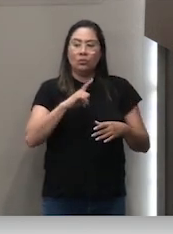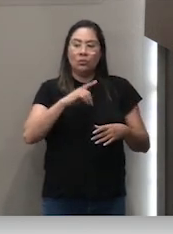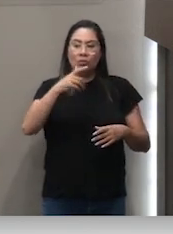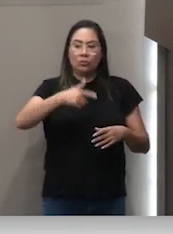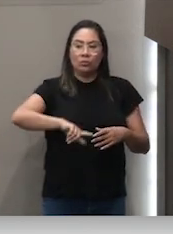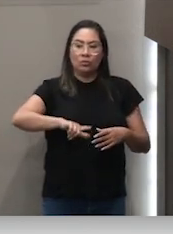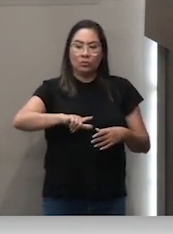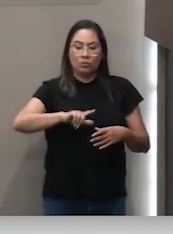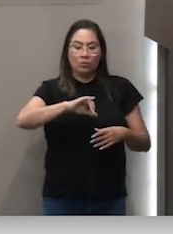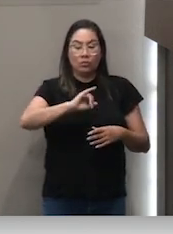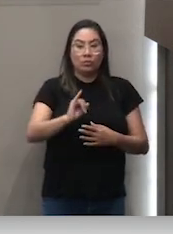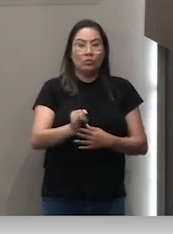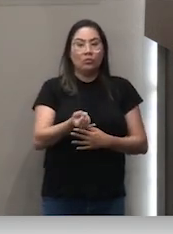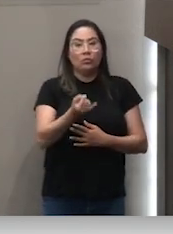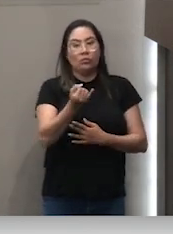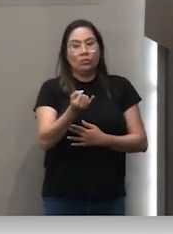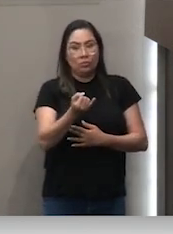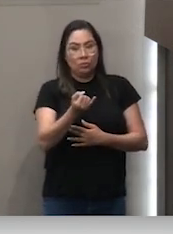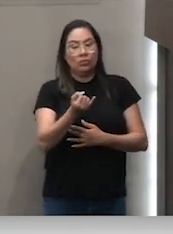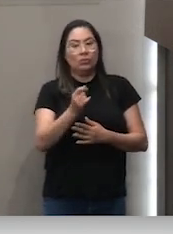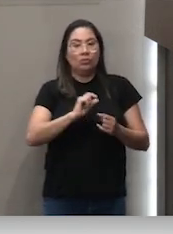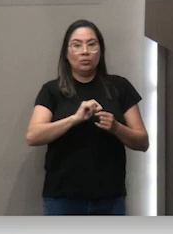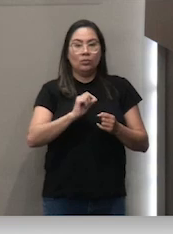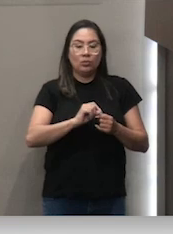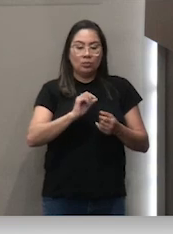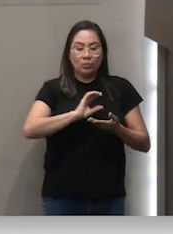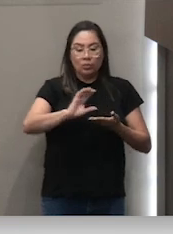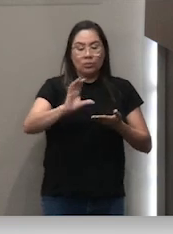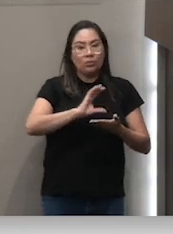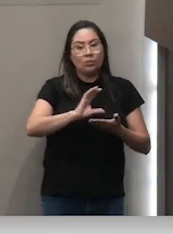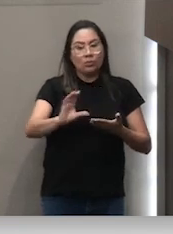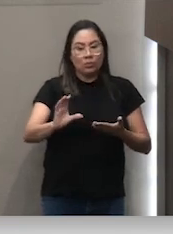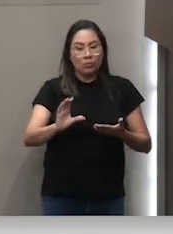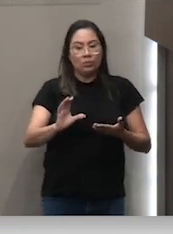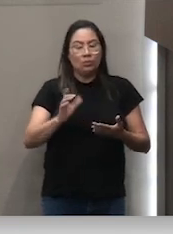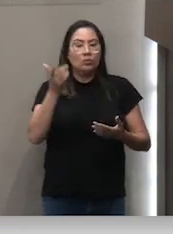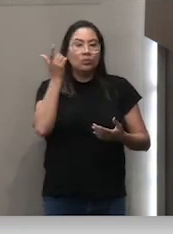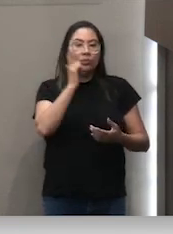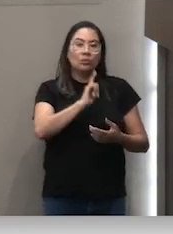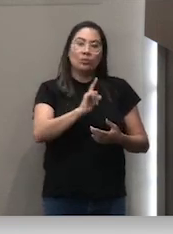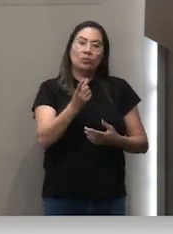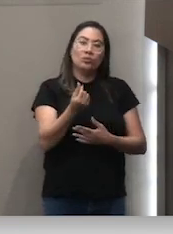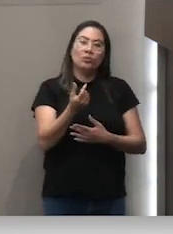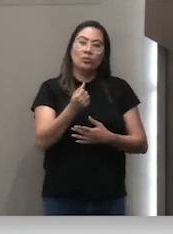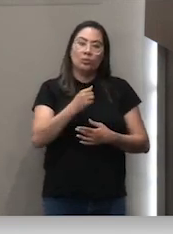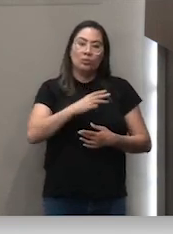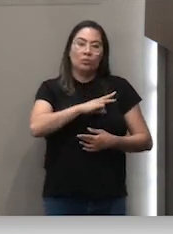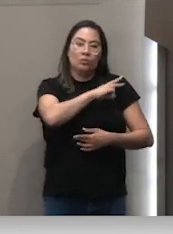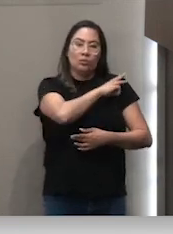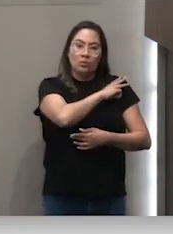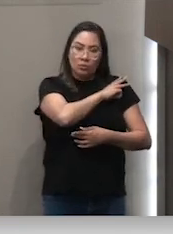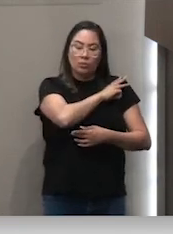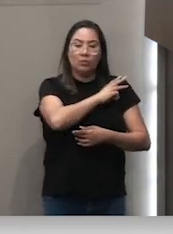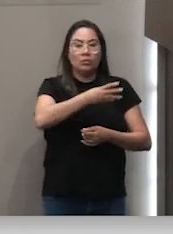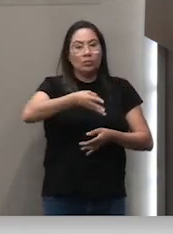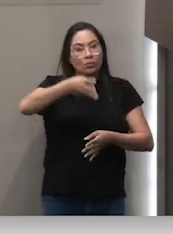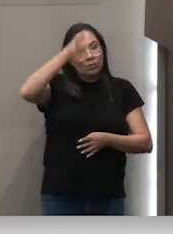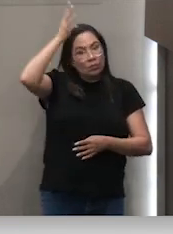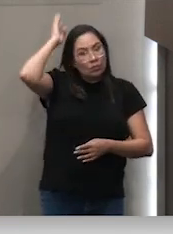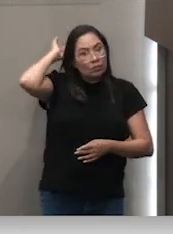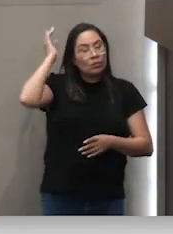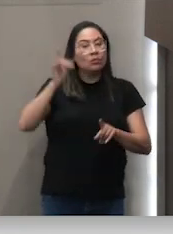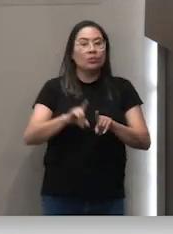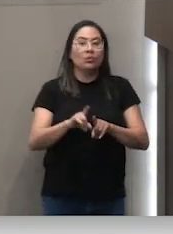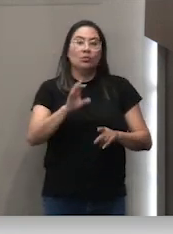esse ano, essa oportunidade em efetuar o repasse, destinando a aportar recursos para a Brigada Militar, Corpo de Bombeiros Militar e também